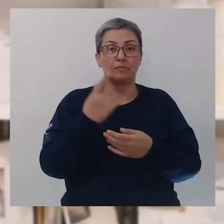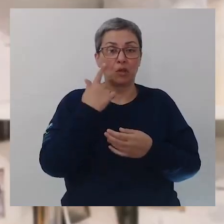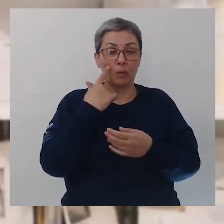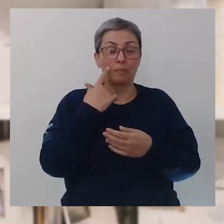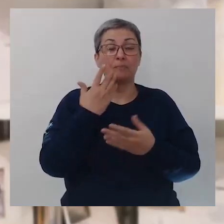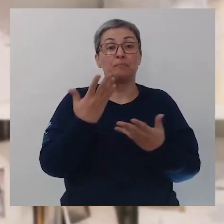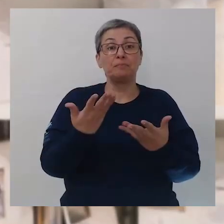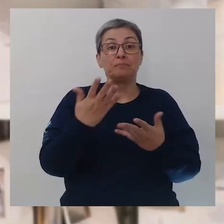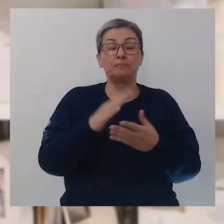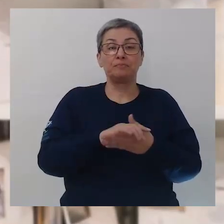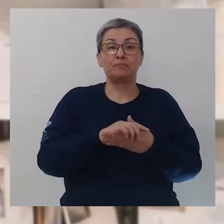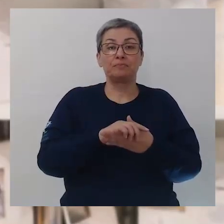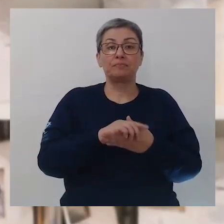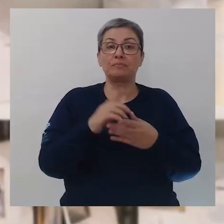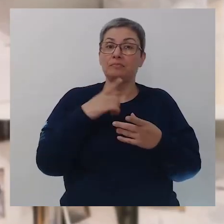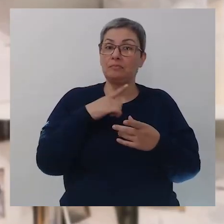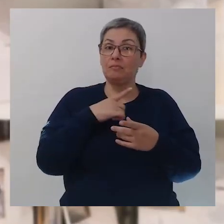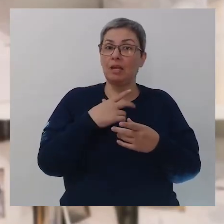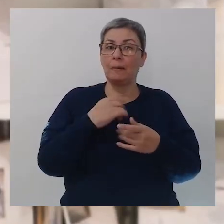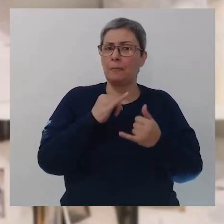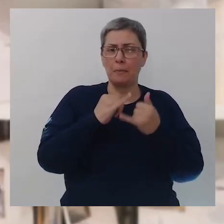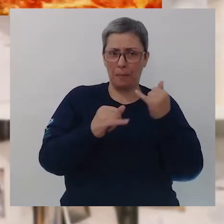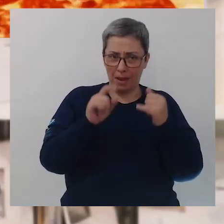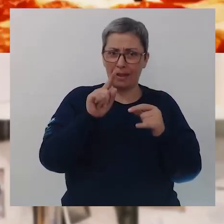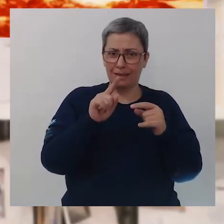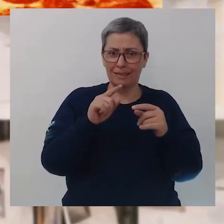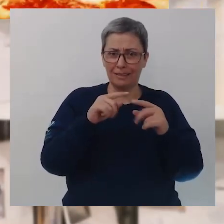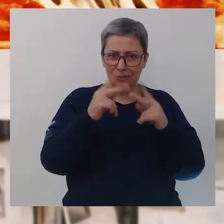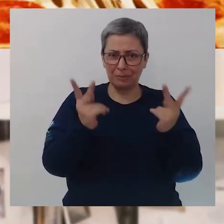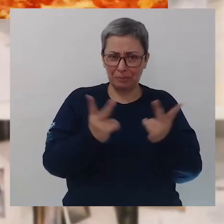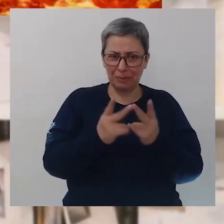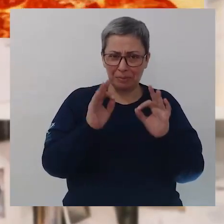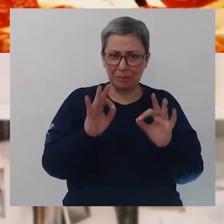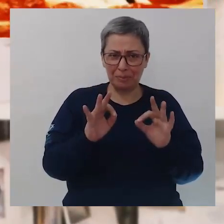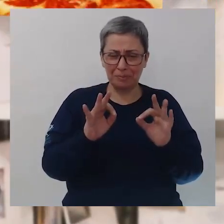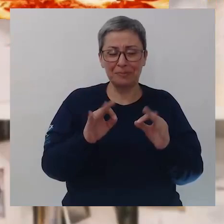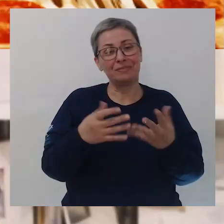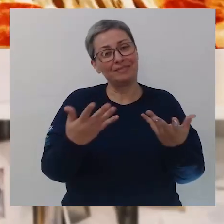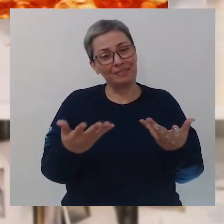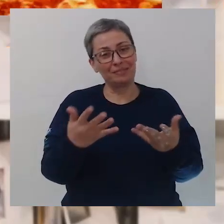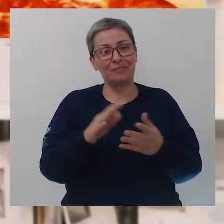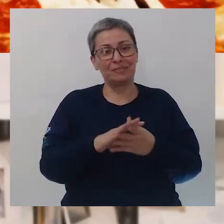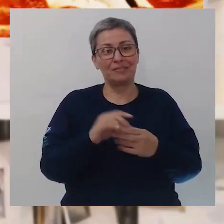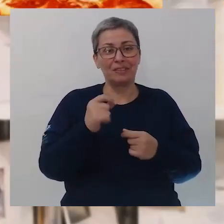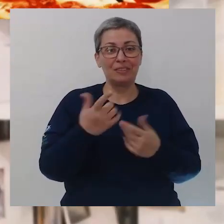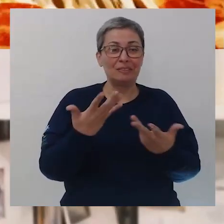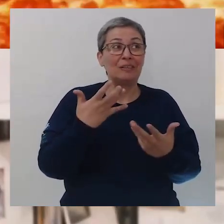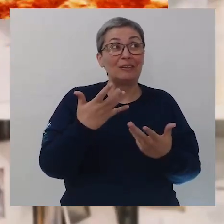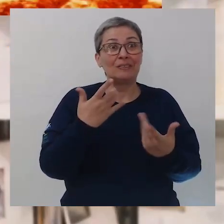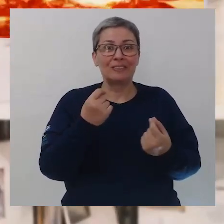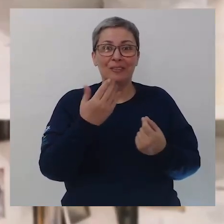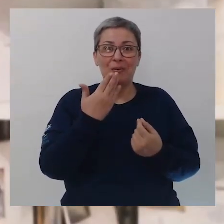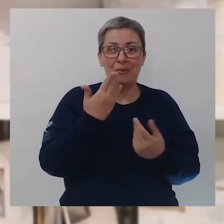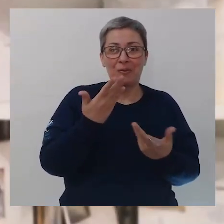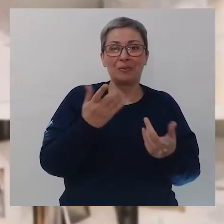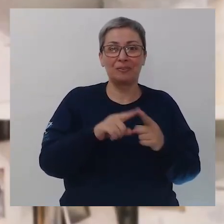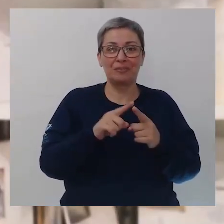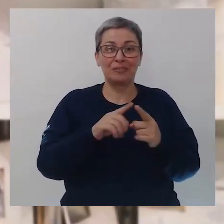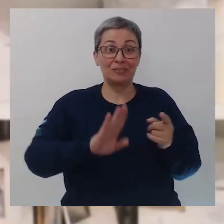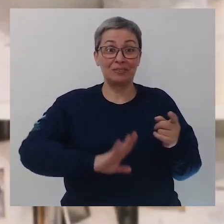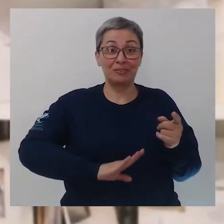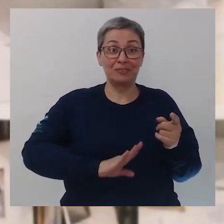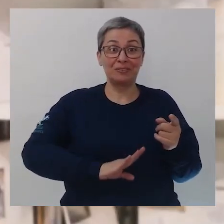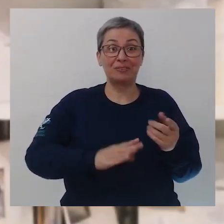aí. Não parece uma pizza? Pois é, dá até vontade de comer, né? Fome